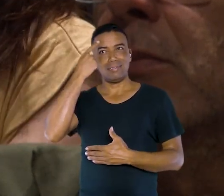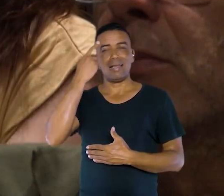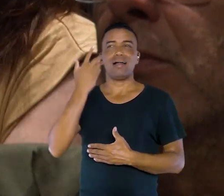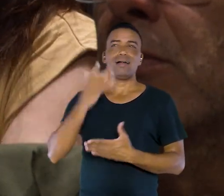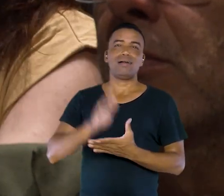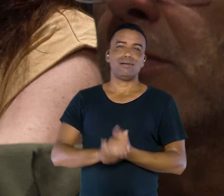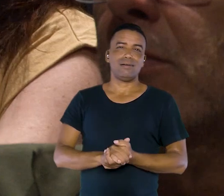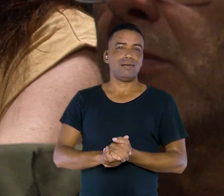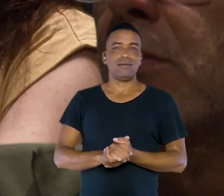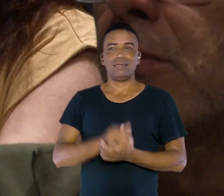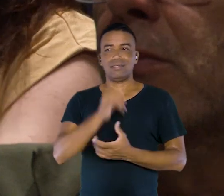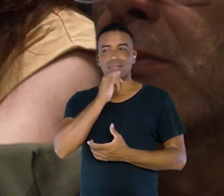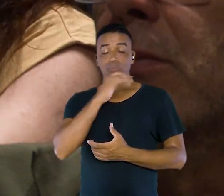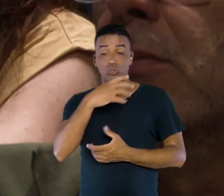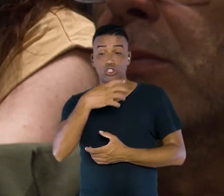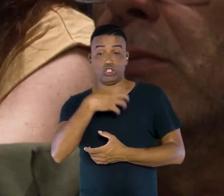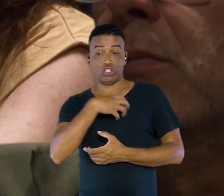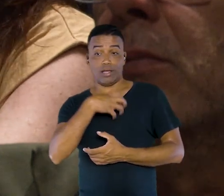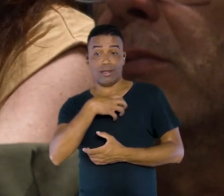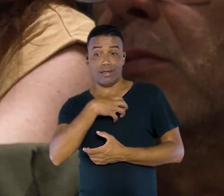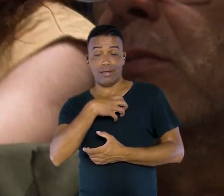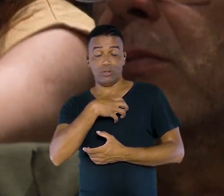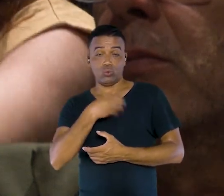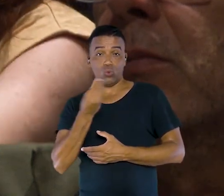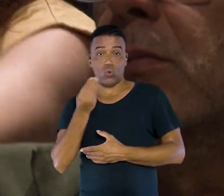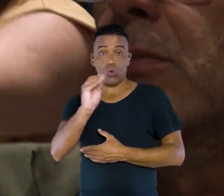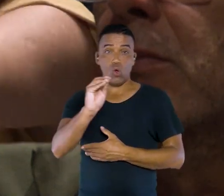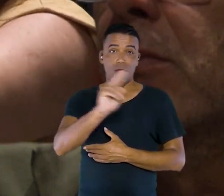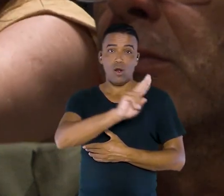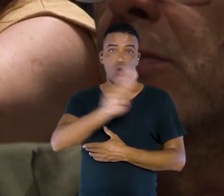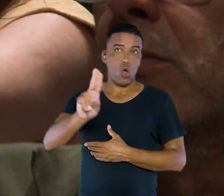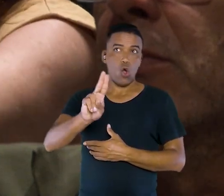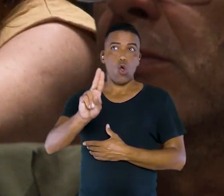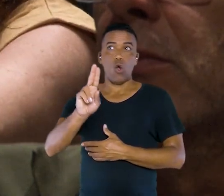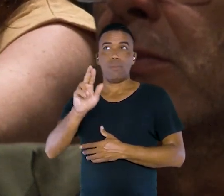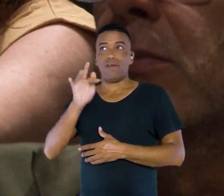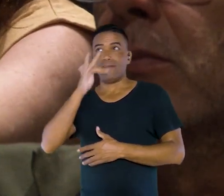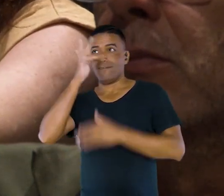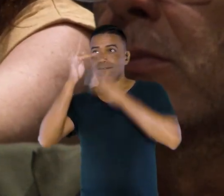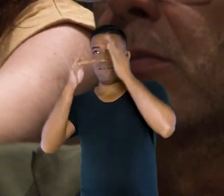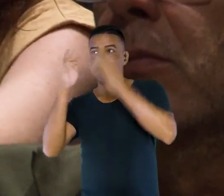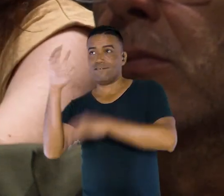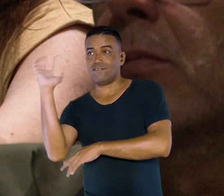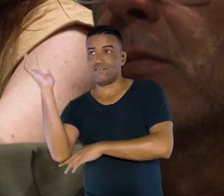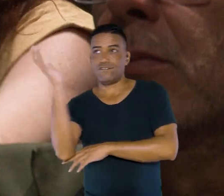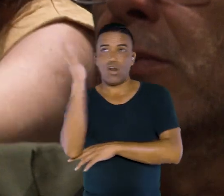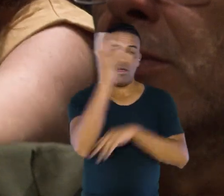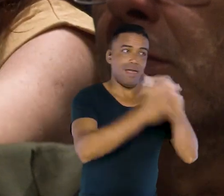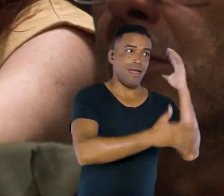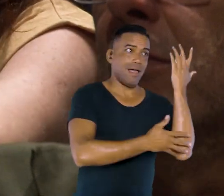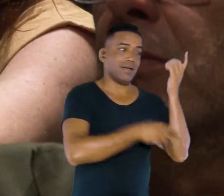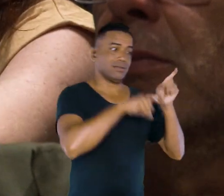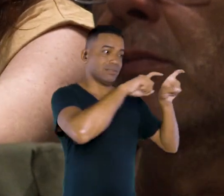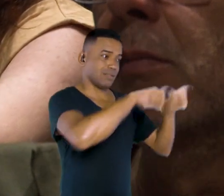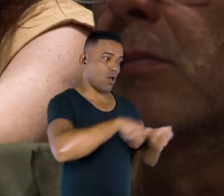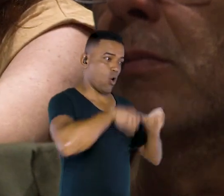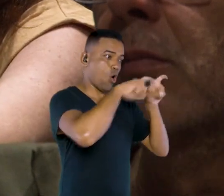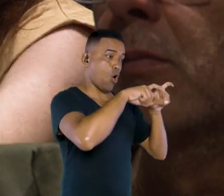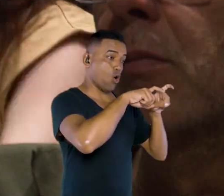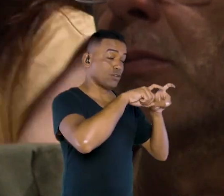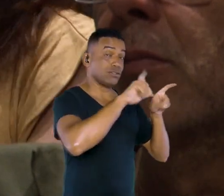como nomear esse jeito de fazer floresta, de fazer roça, né, que não é